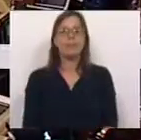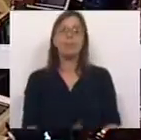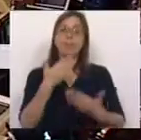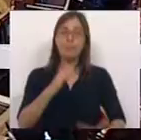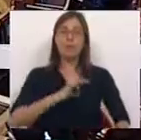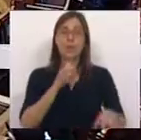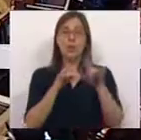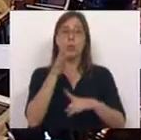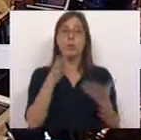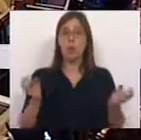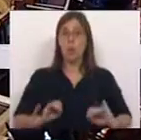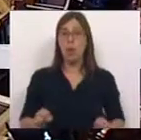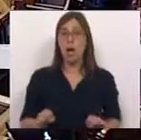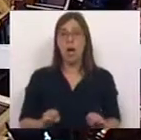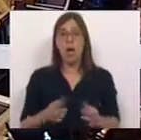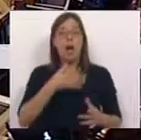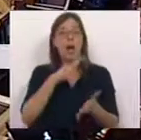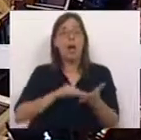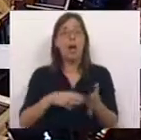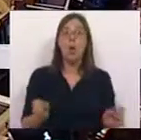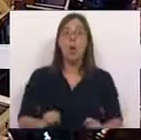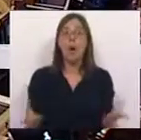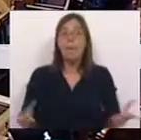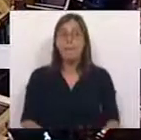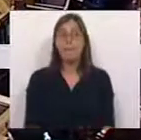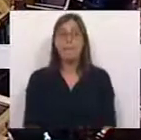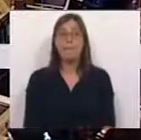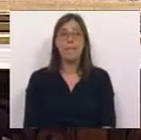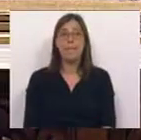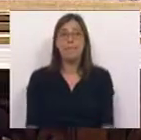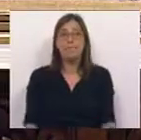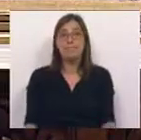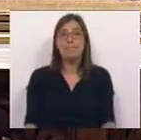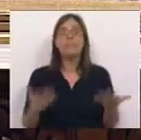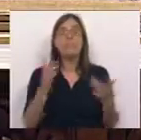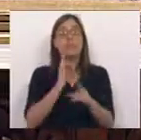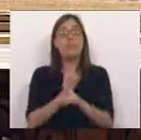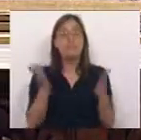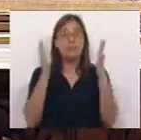Obrigado, Sr. Deputado. Não há oradores inscritos. E por